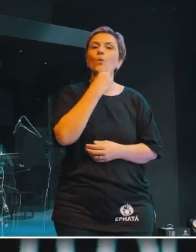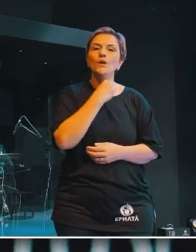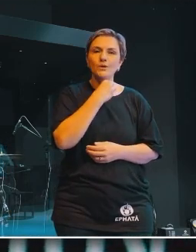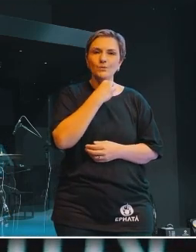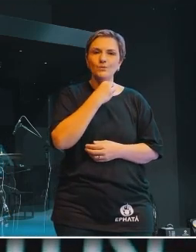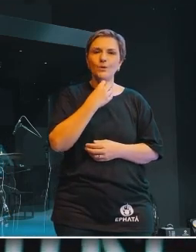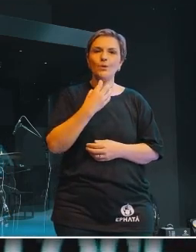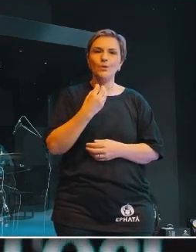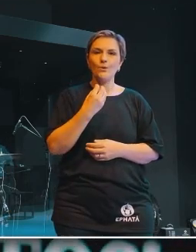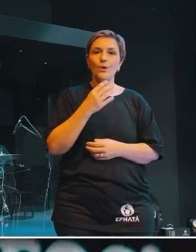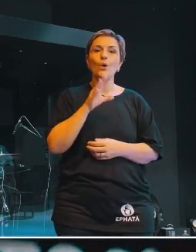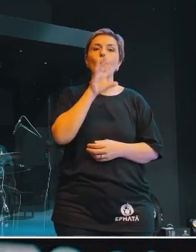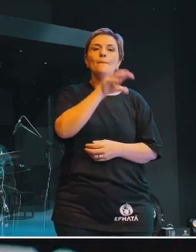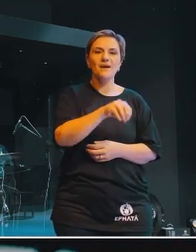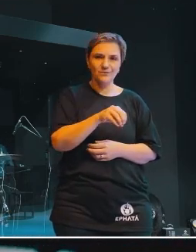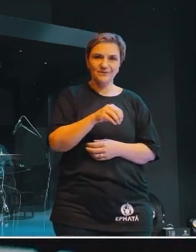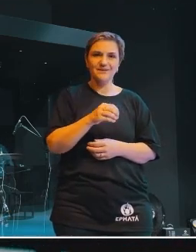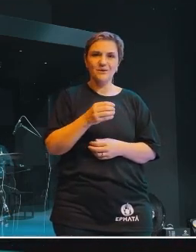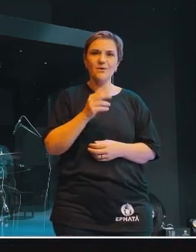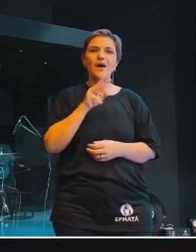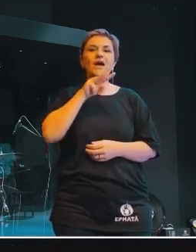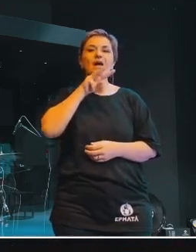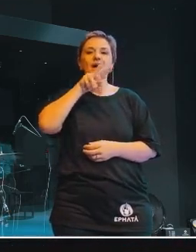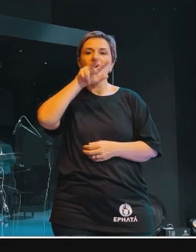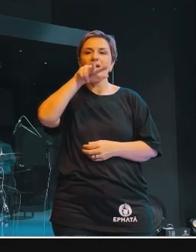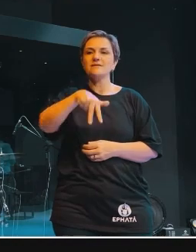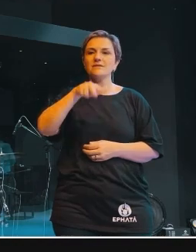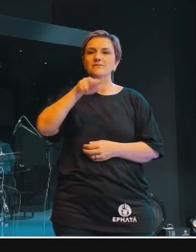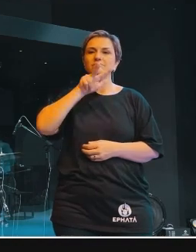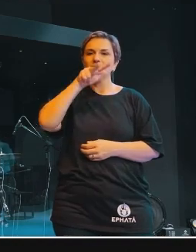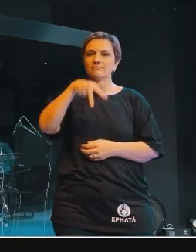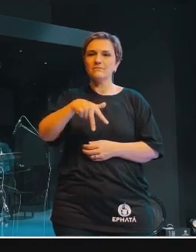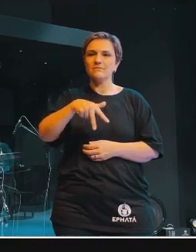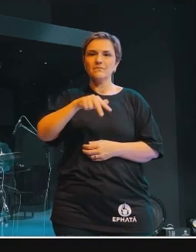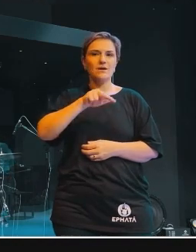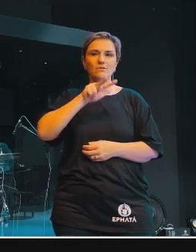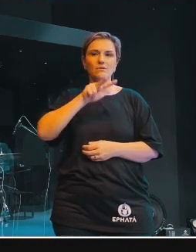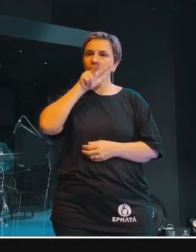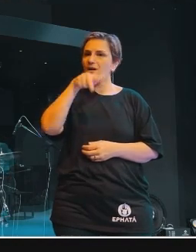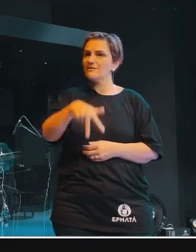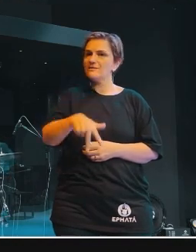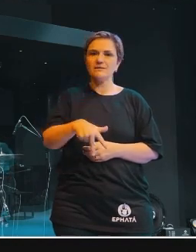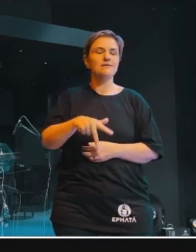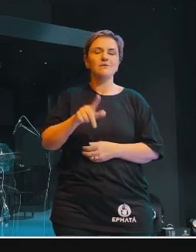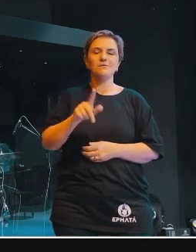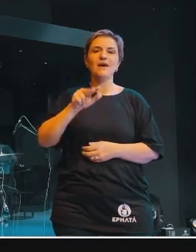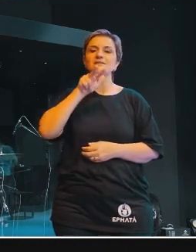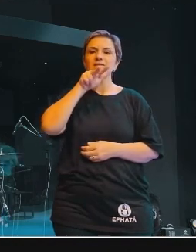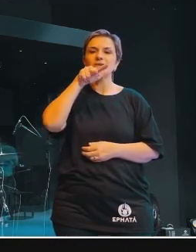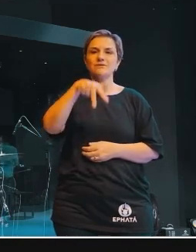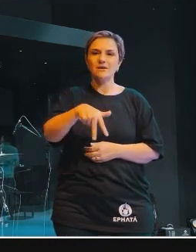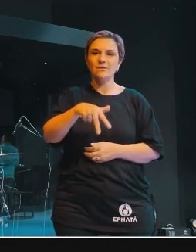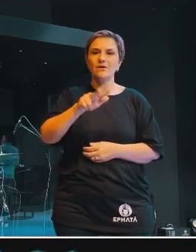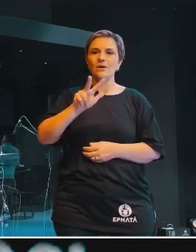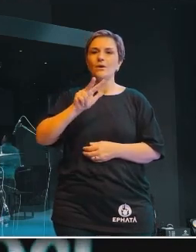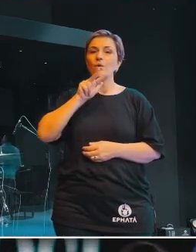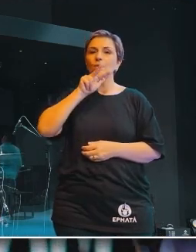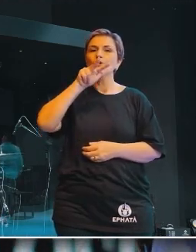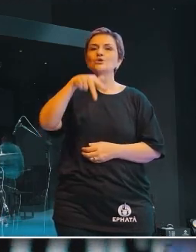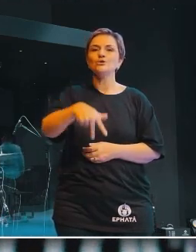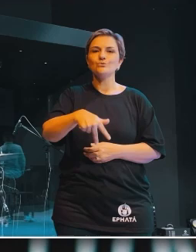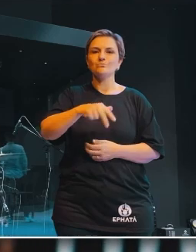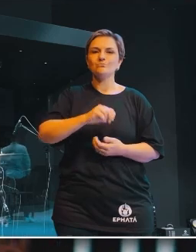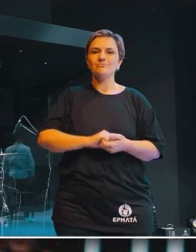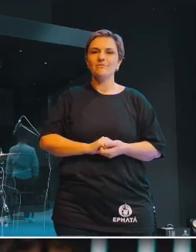te mostrares fraco no dia da guerra, quão limitada será a tua força. Coloca para